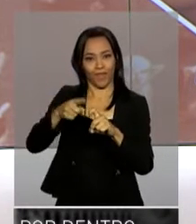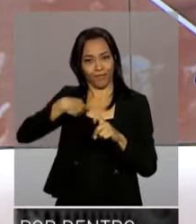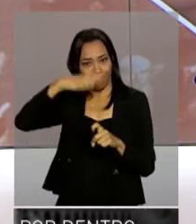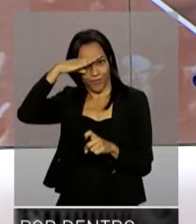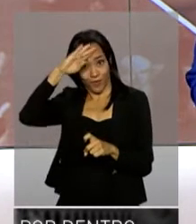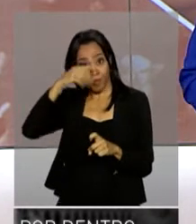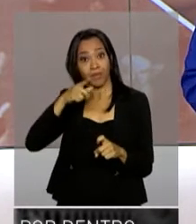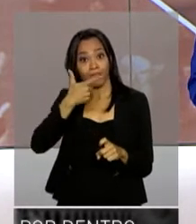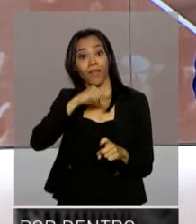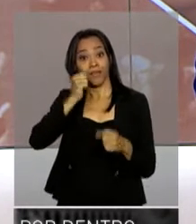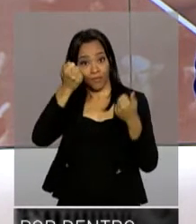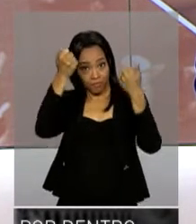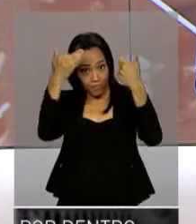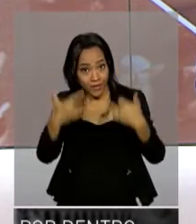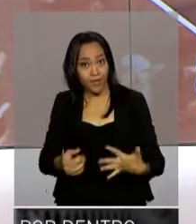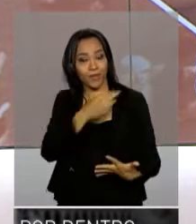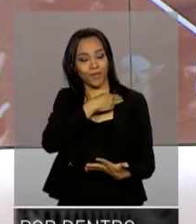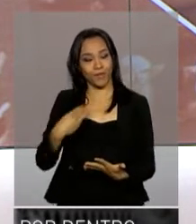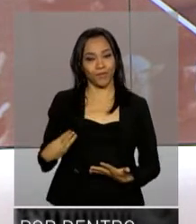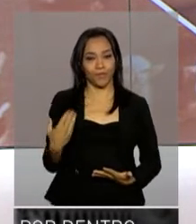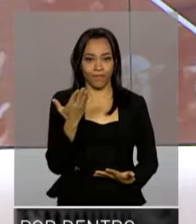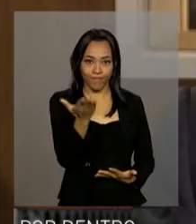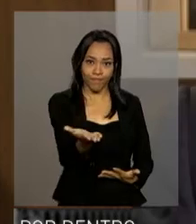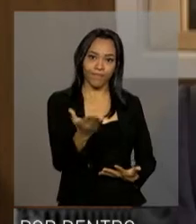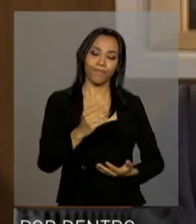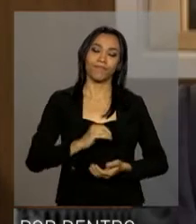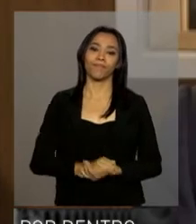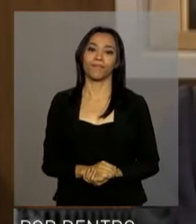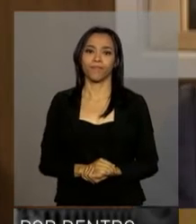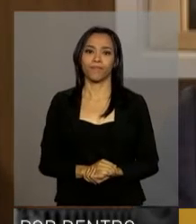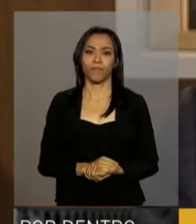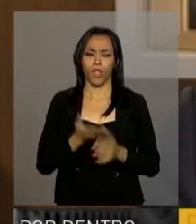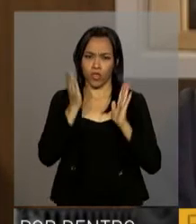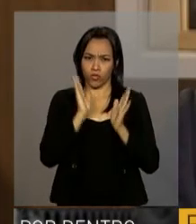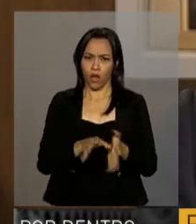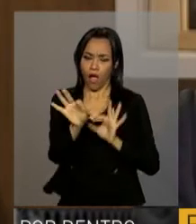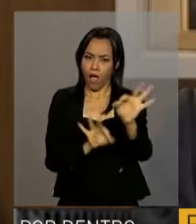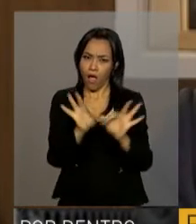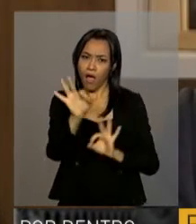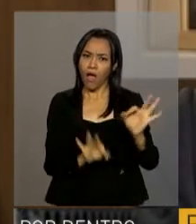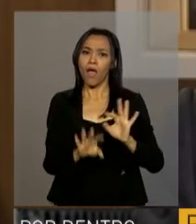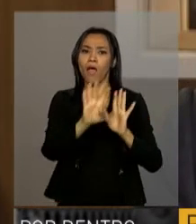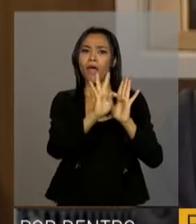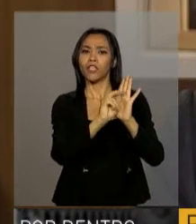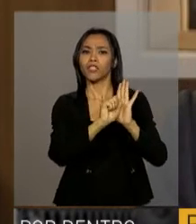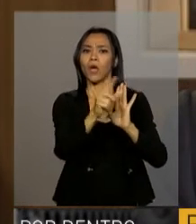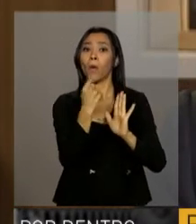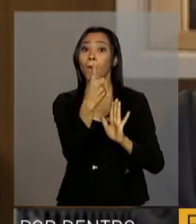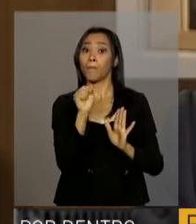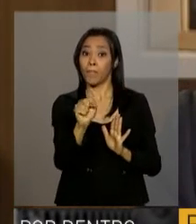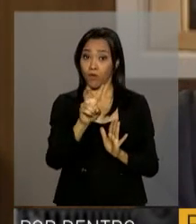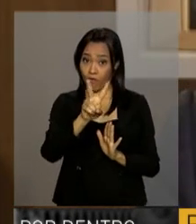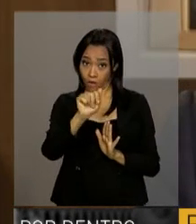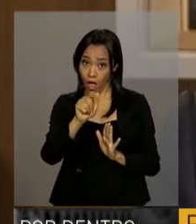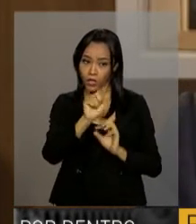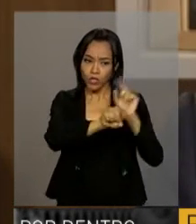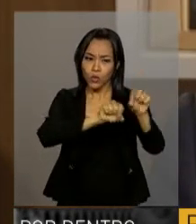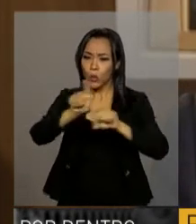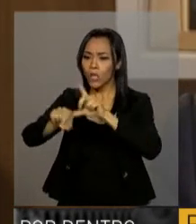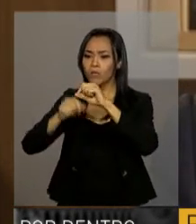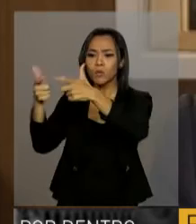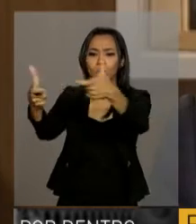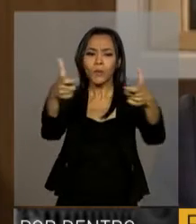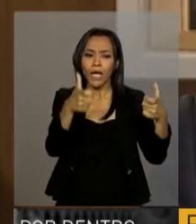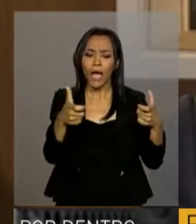Quem explica é o ministro Ricardo Barros. Fizemos um edital para 1000 vagas, escolhemos regiões